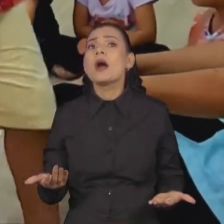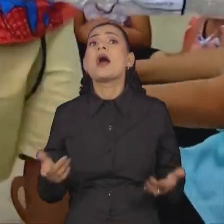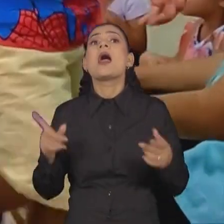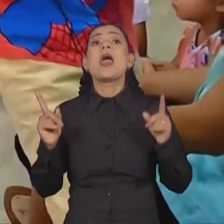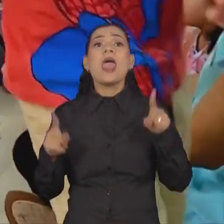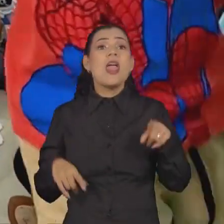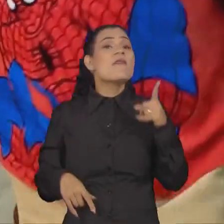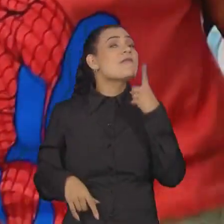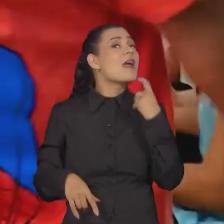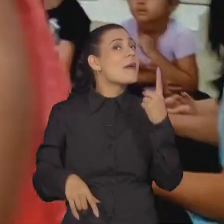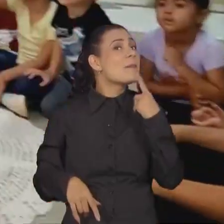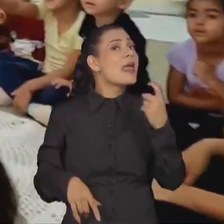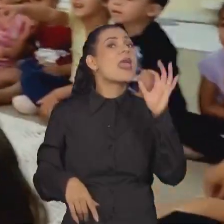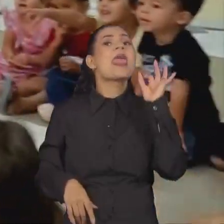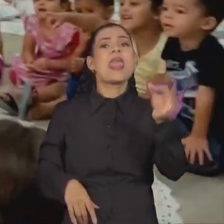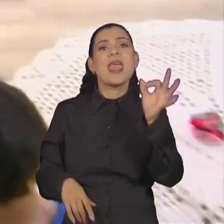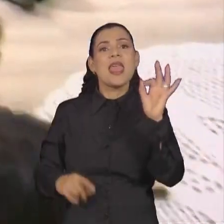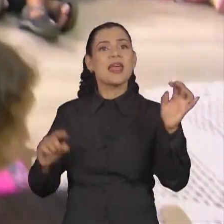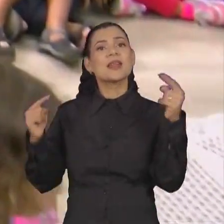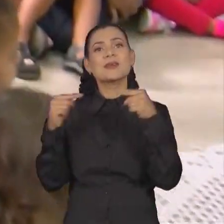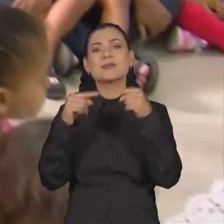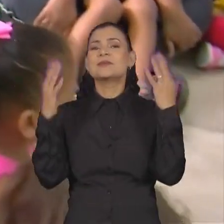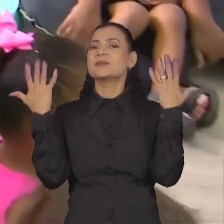plástico é no vermelho.